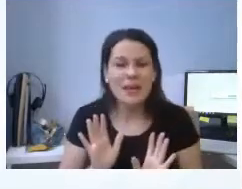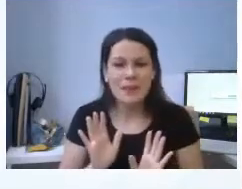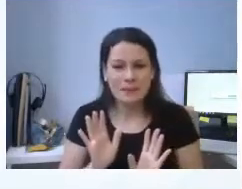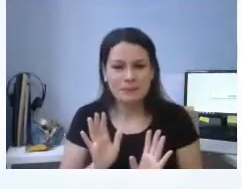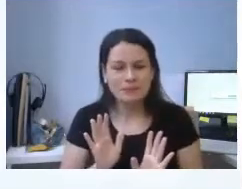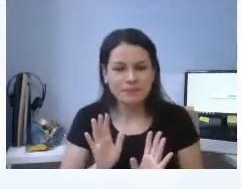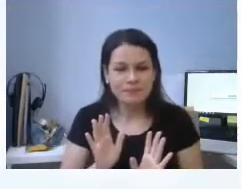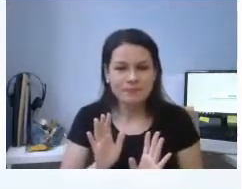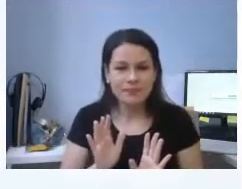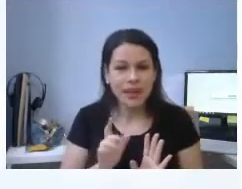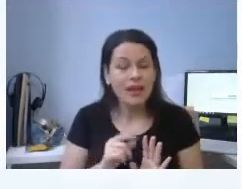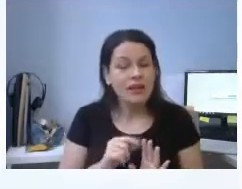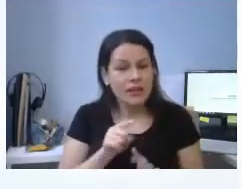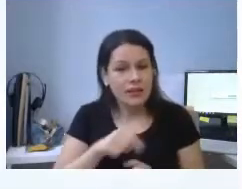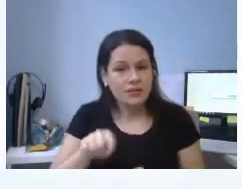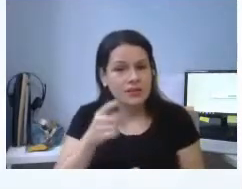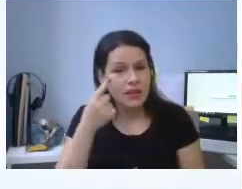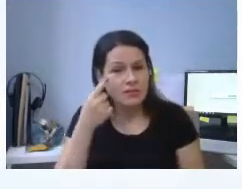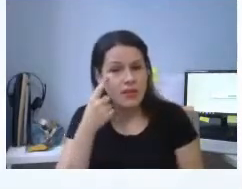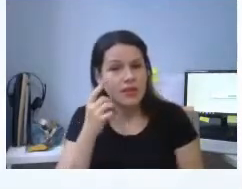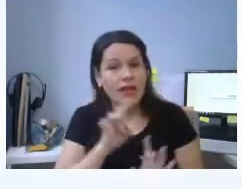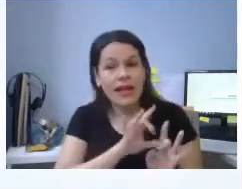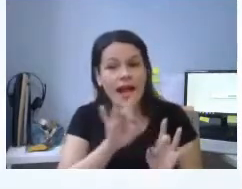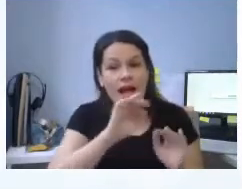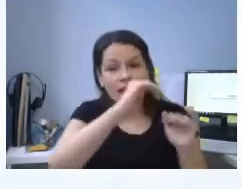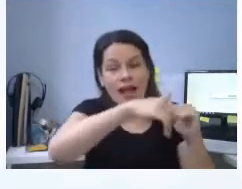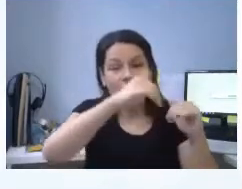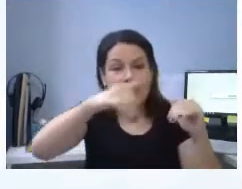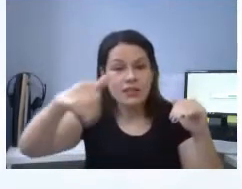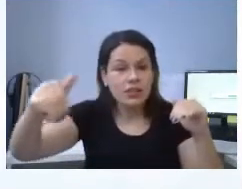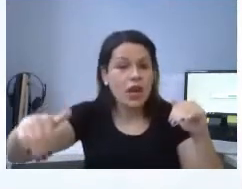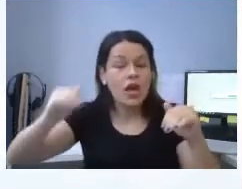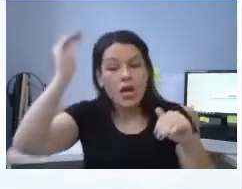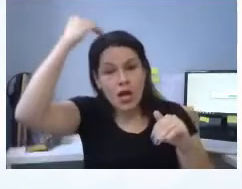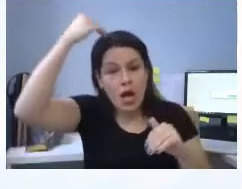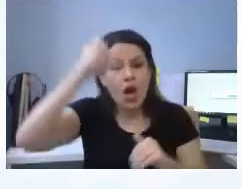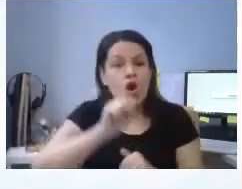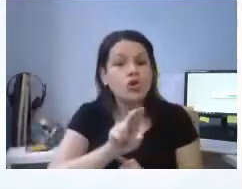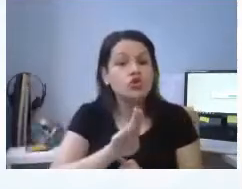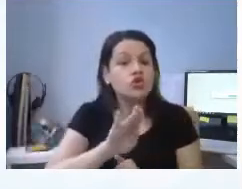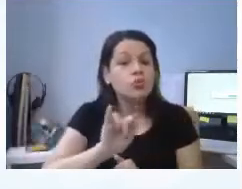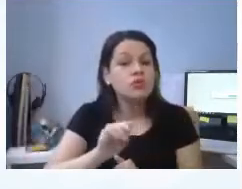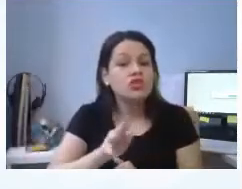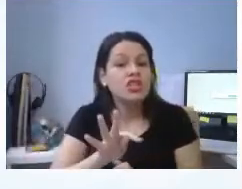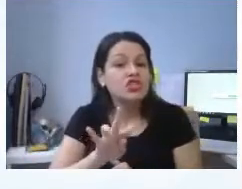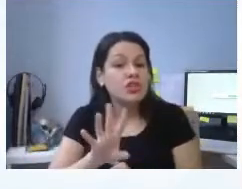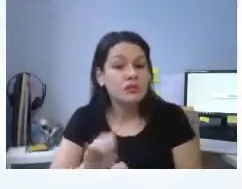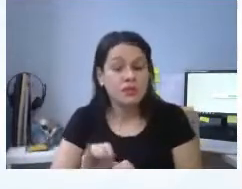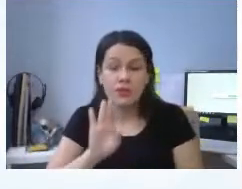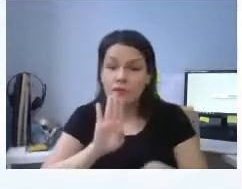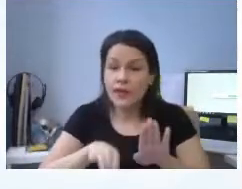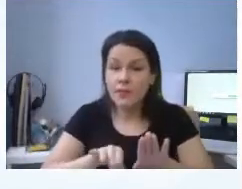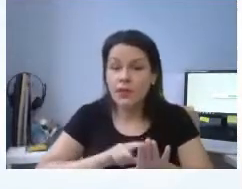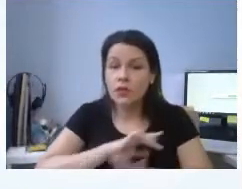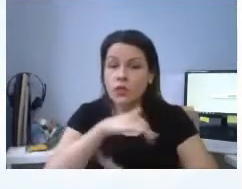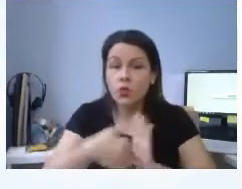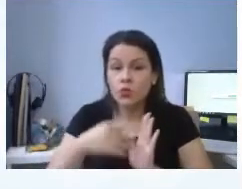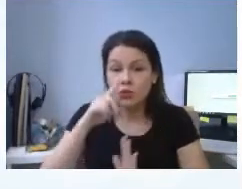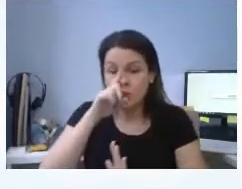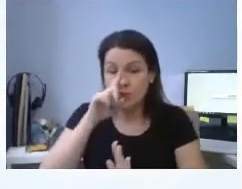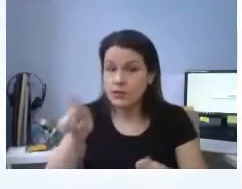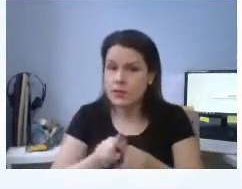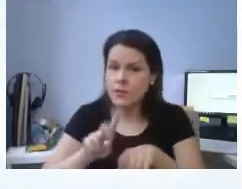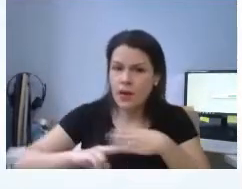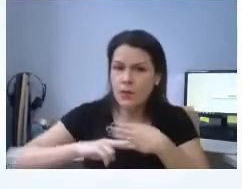questão sobre o ponto de vista subjetivo daquele trabalhador, cujo risco de de contaminação e as consequências